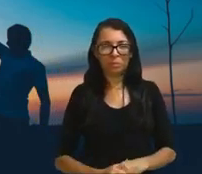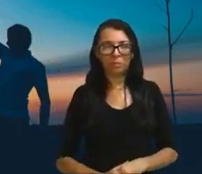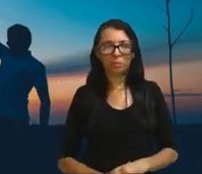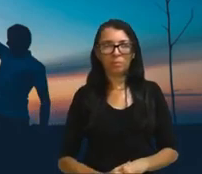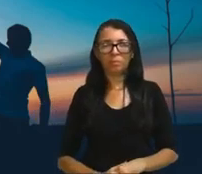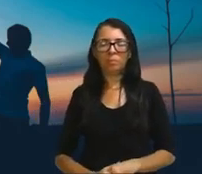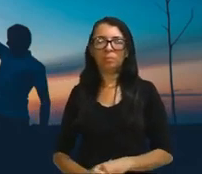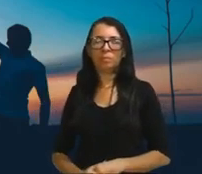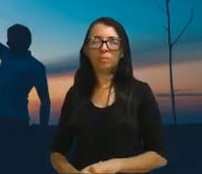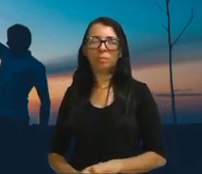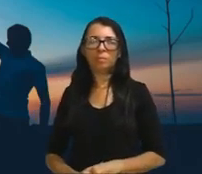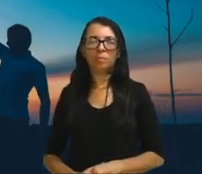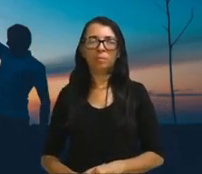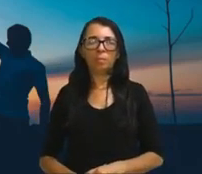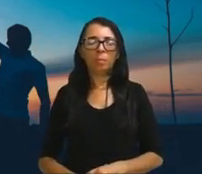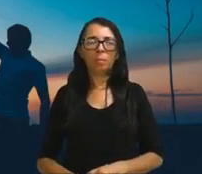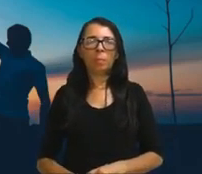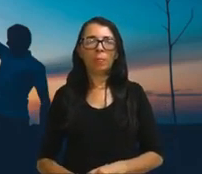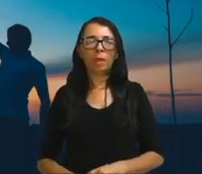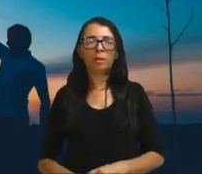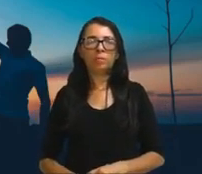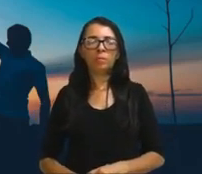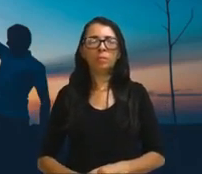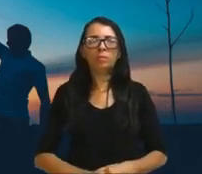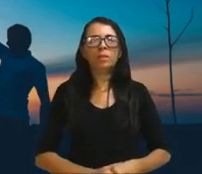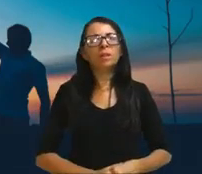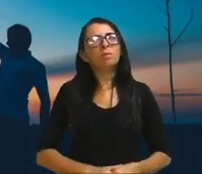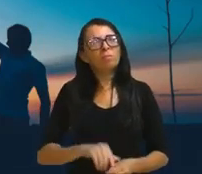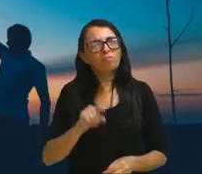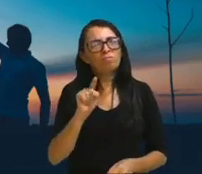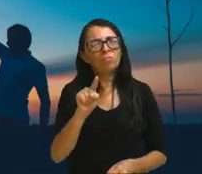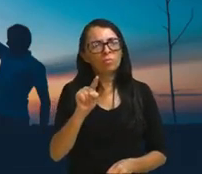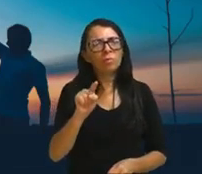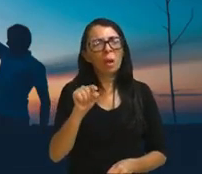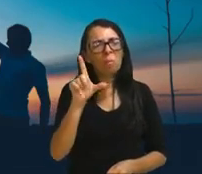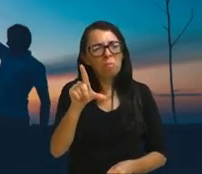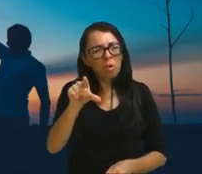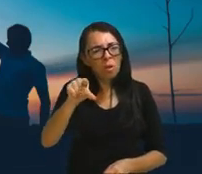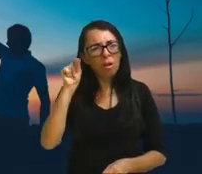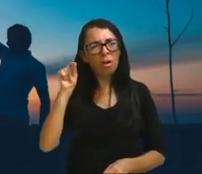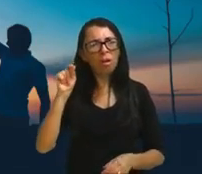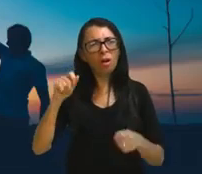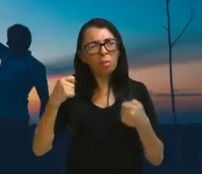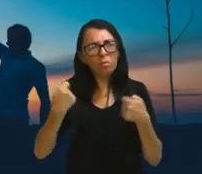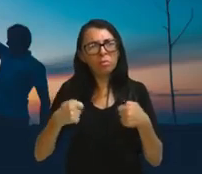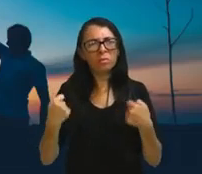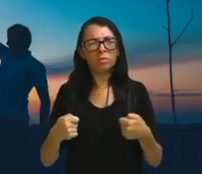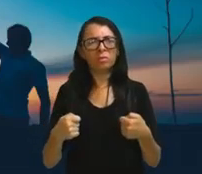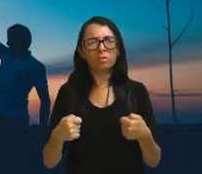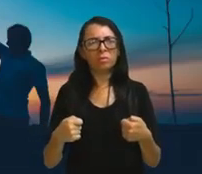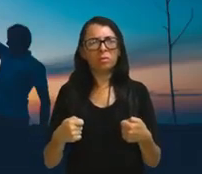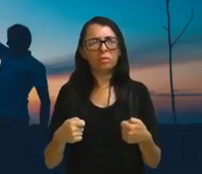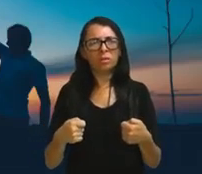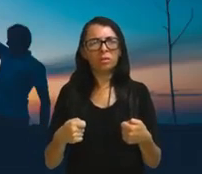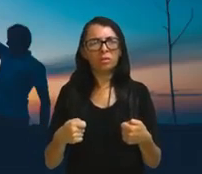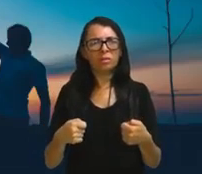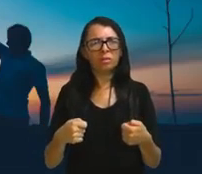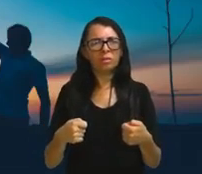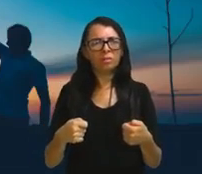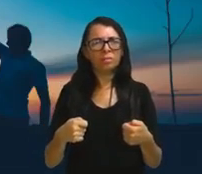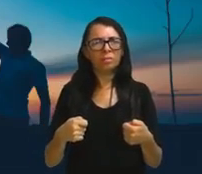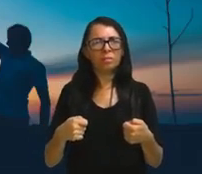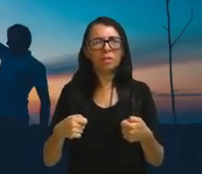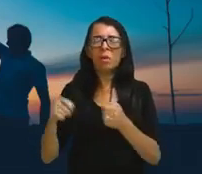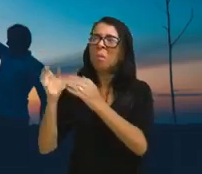Deus. Quando nós falamos ou pensamos dessa maneira, vou abrigar em Deus, vou habitar em